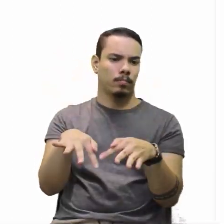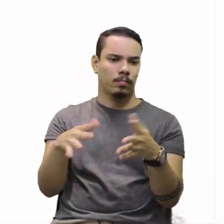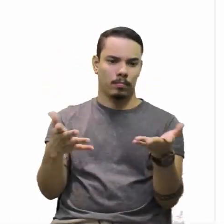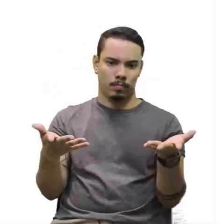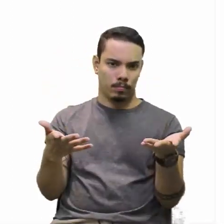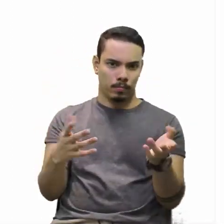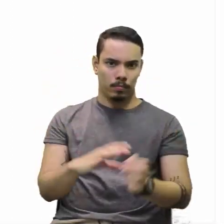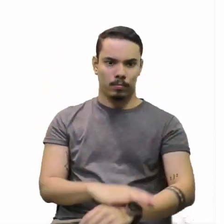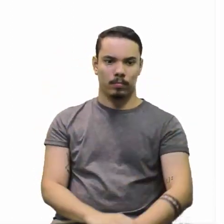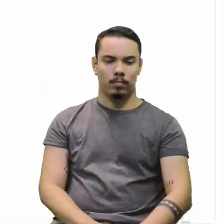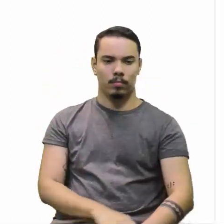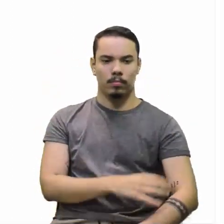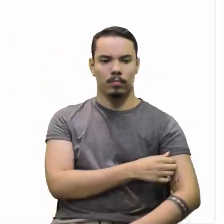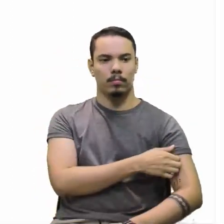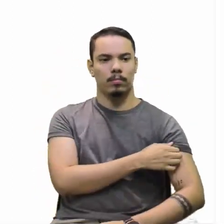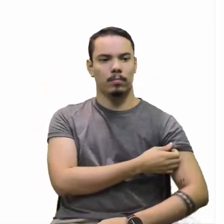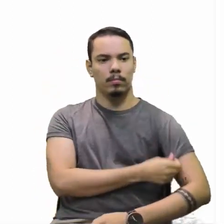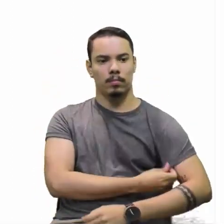Certo?